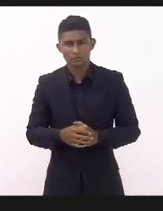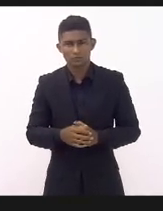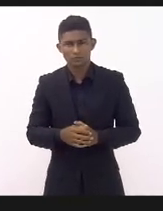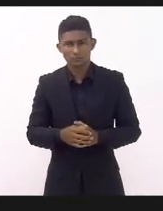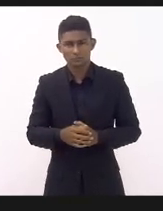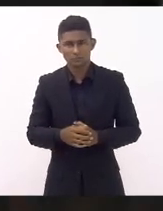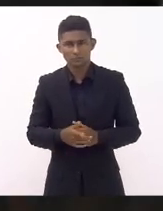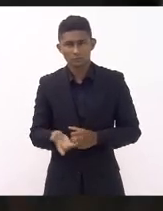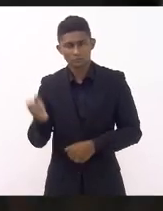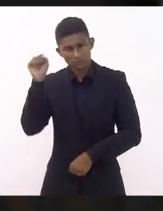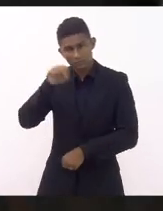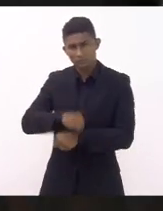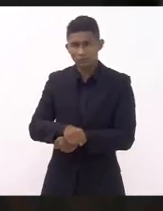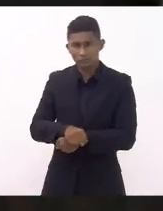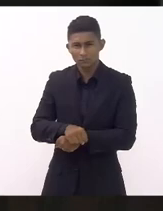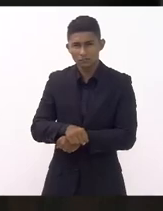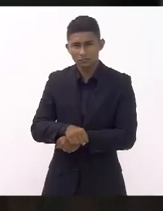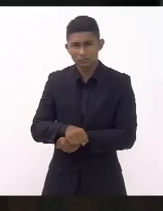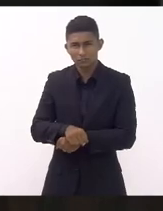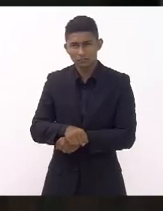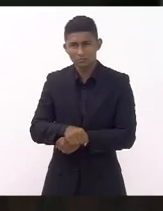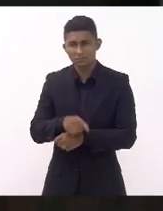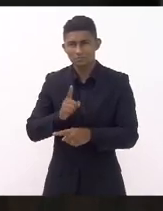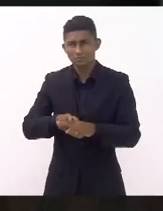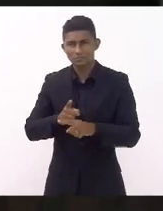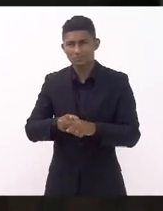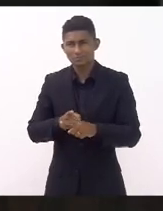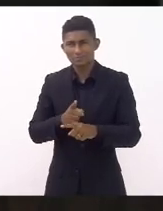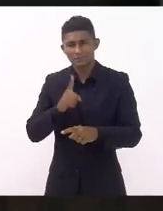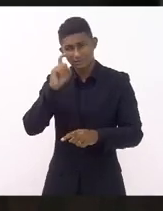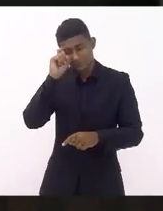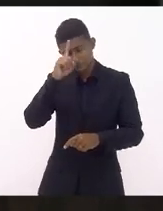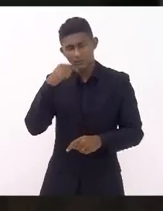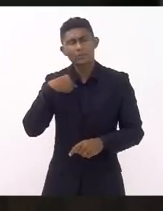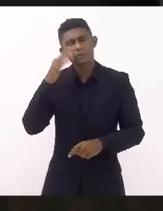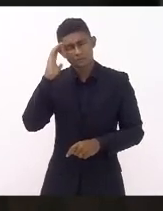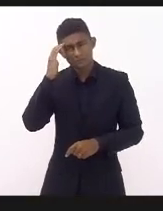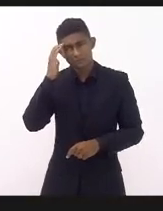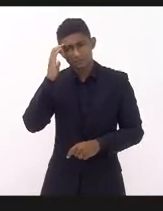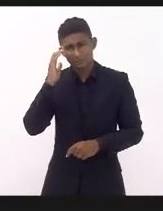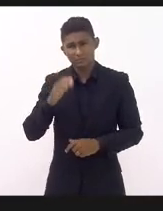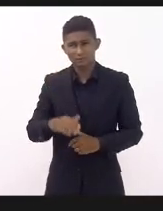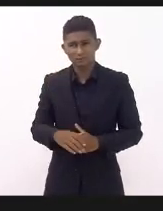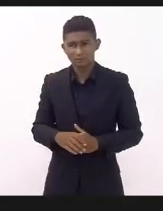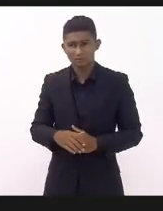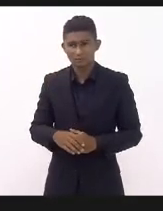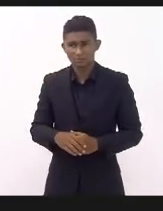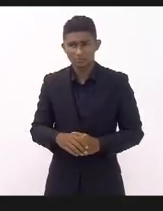Parou, parou. É porque está muito embolado. Eu estou entendendo, Vossa Excelência.